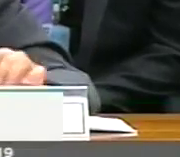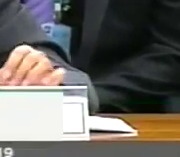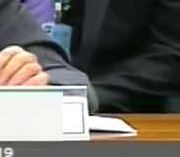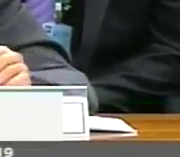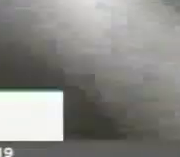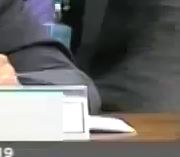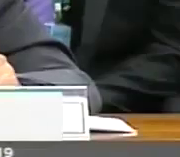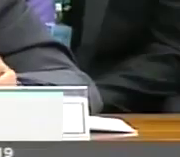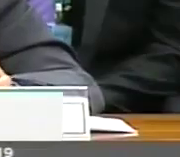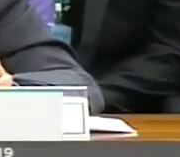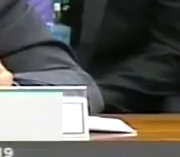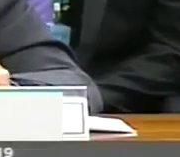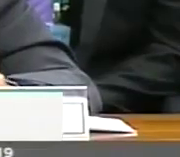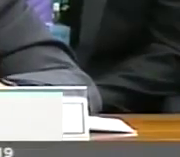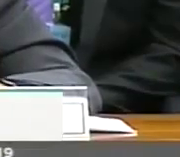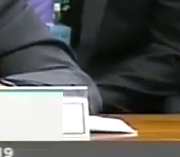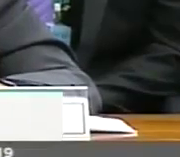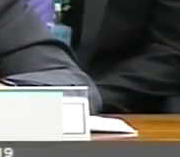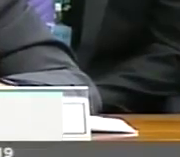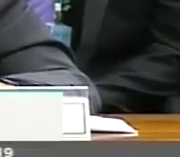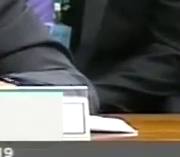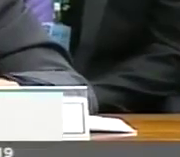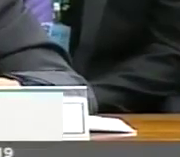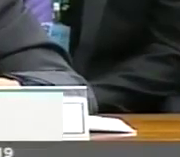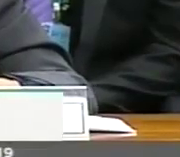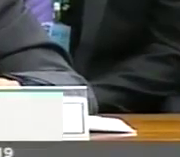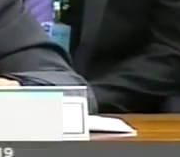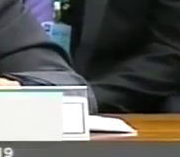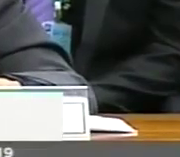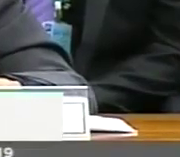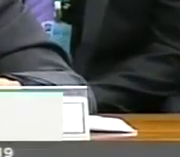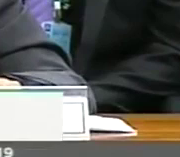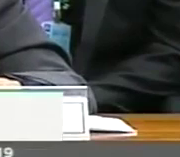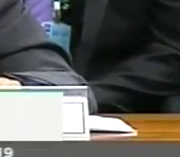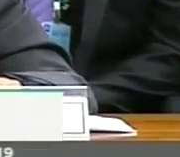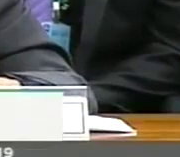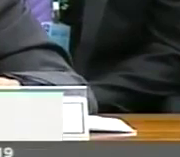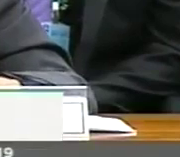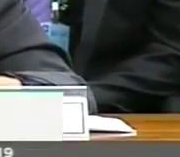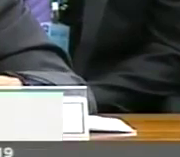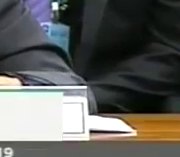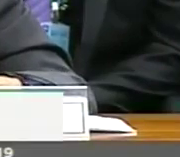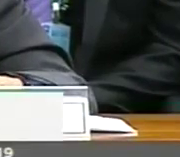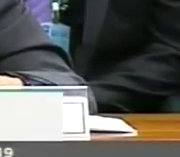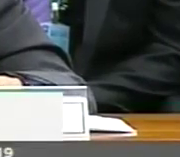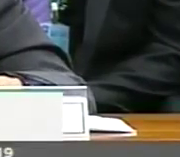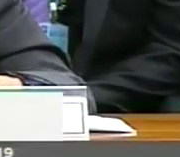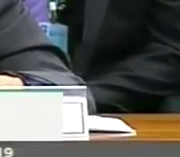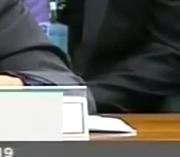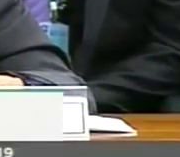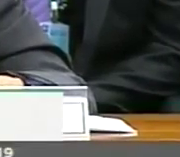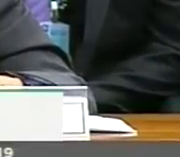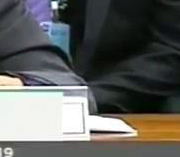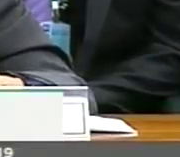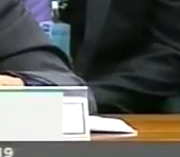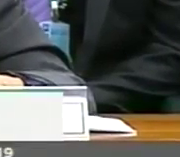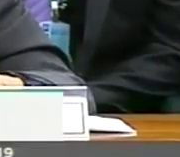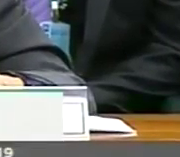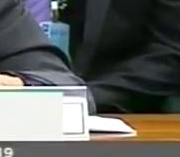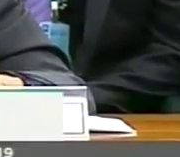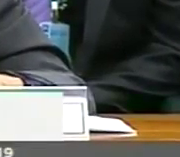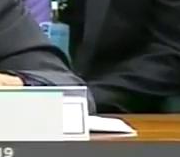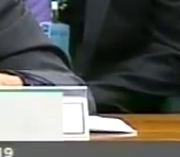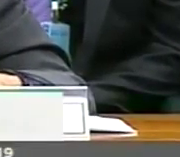senhores parlamentares. Nulos são os argumentos que defendem essa tese. Essa é a defesa natural de quem não tem